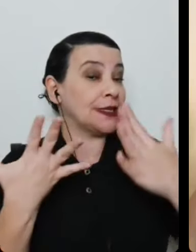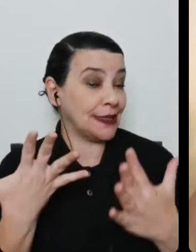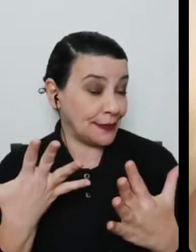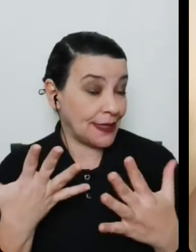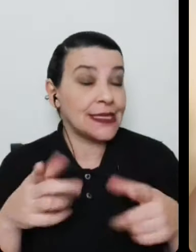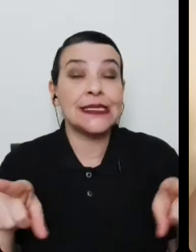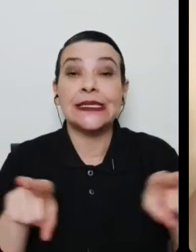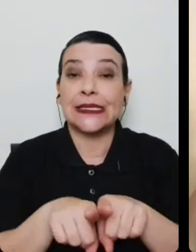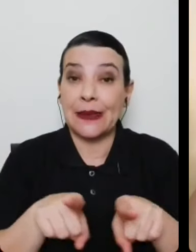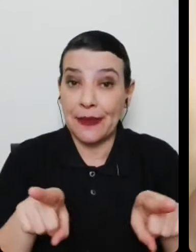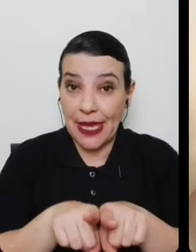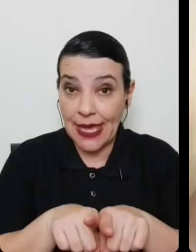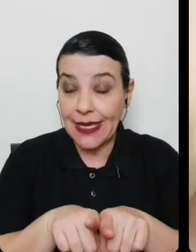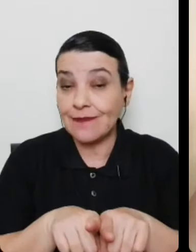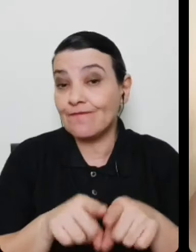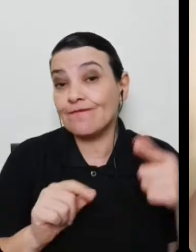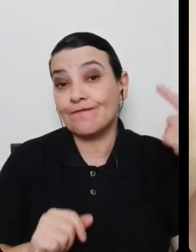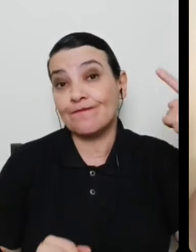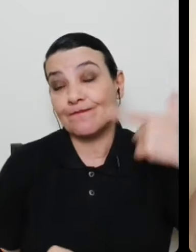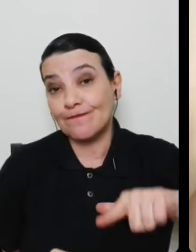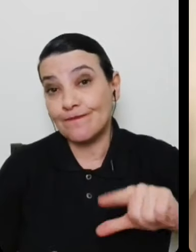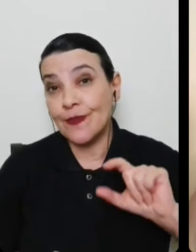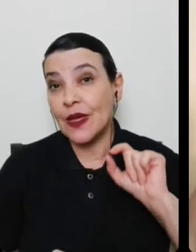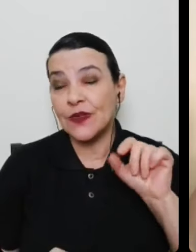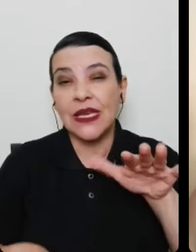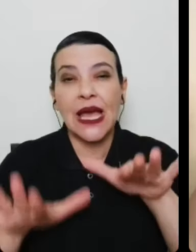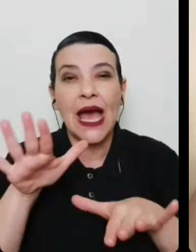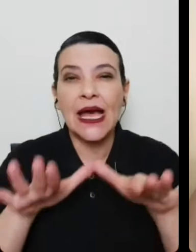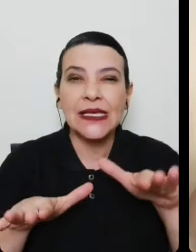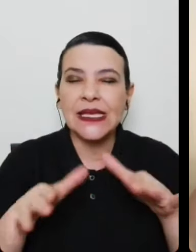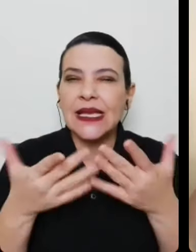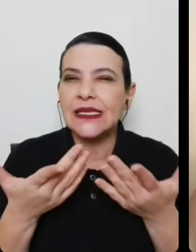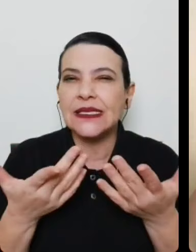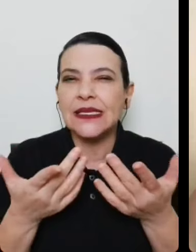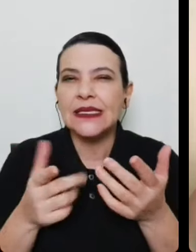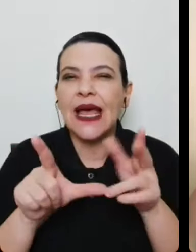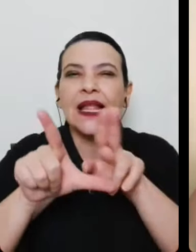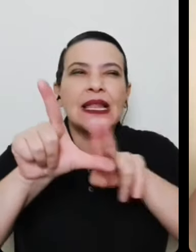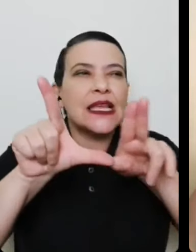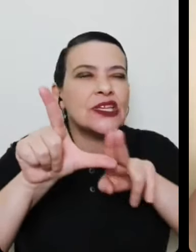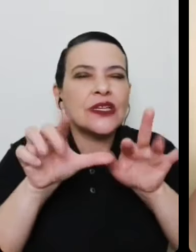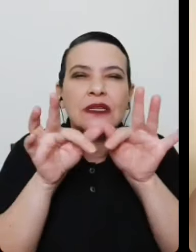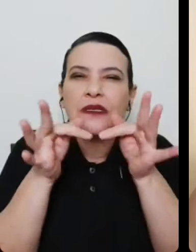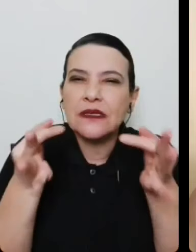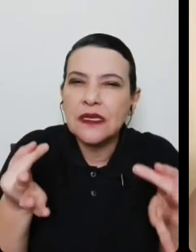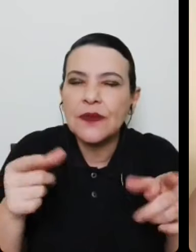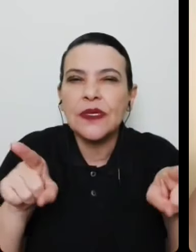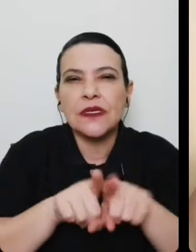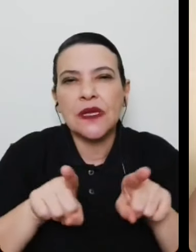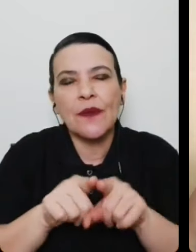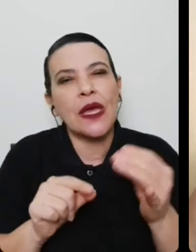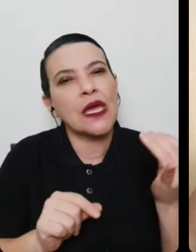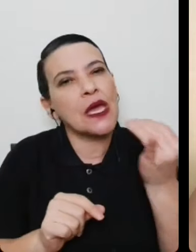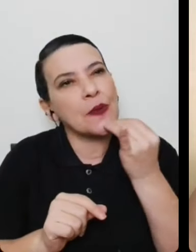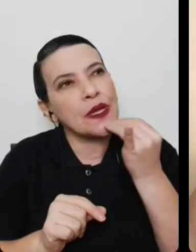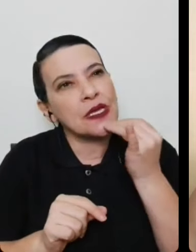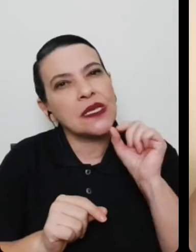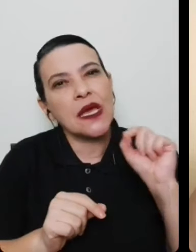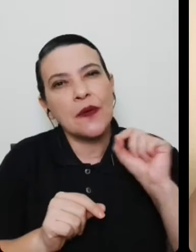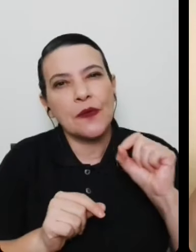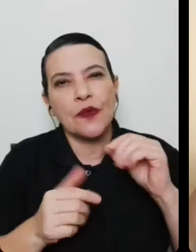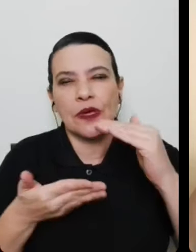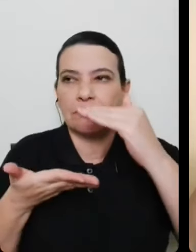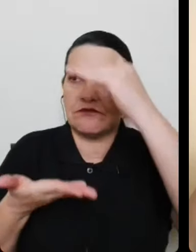necessidade de linguagem simples, da necessidade das alturas, de